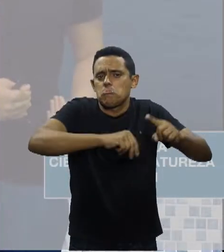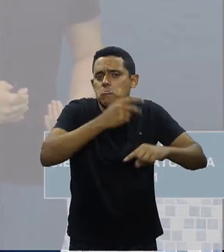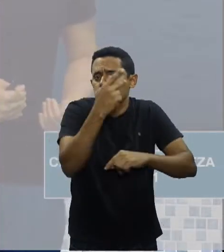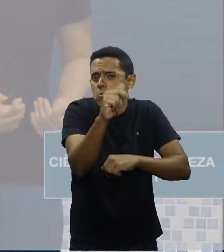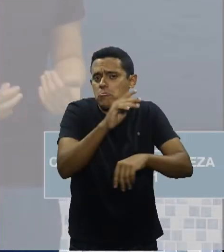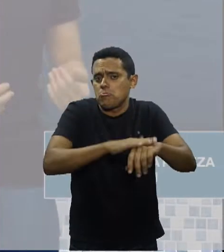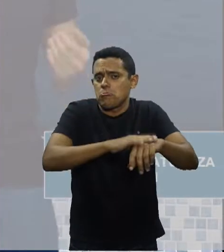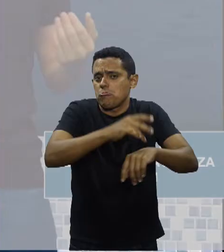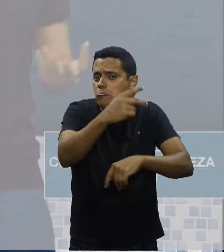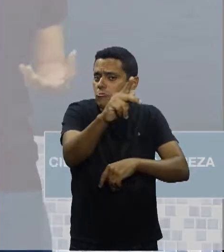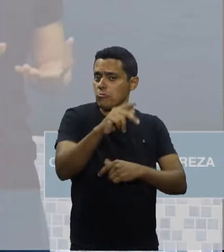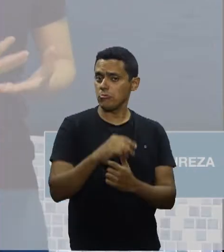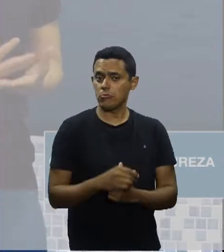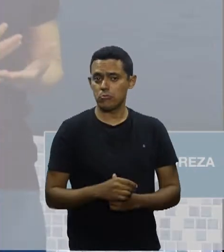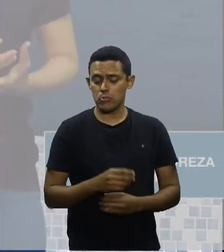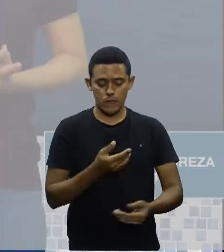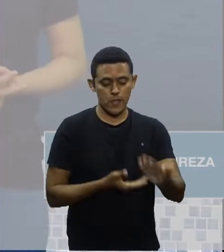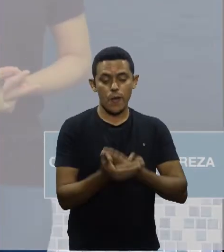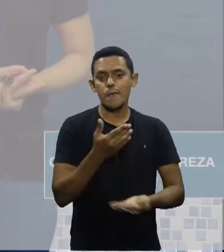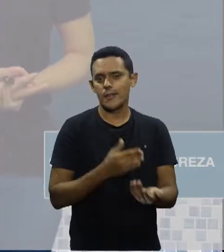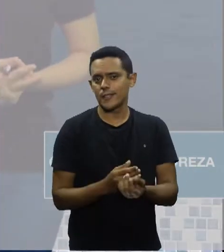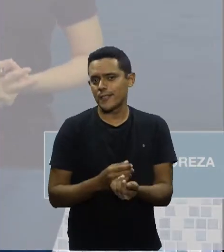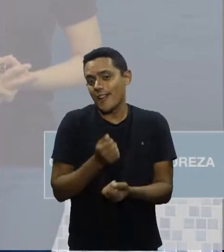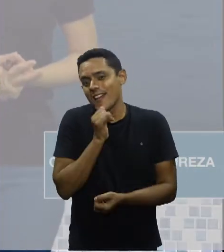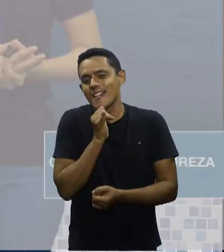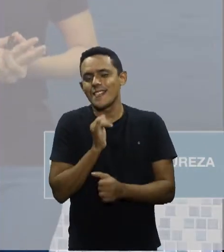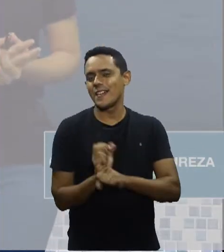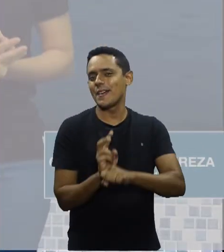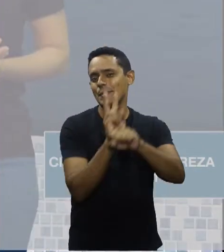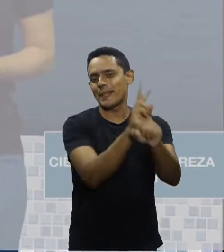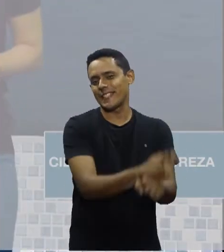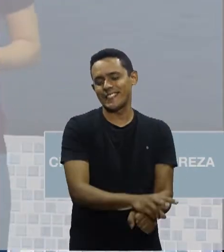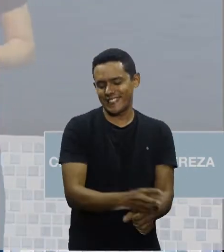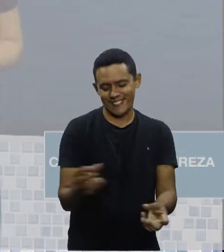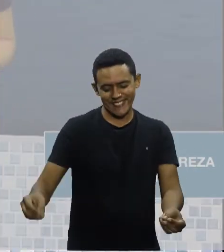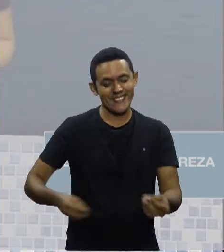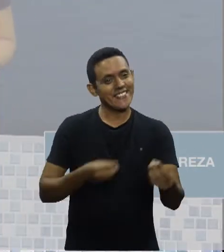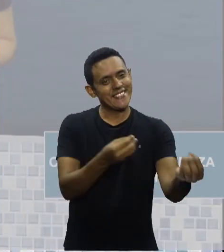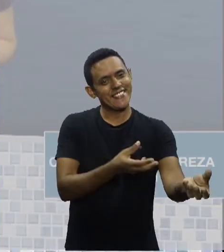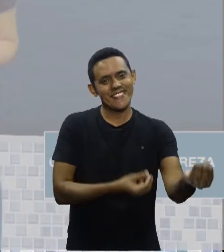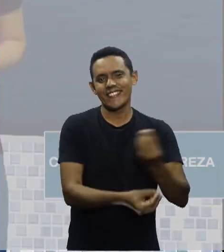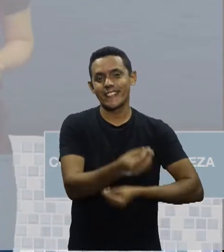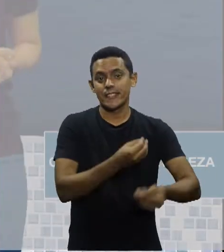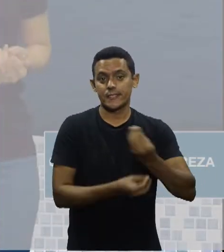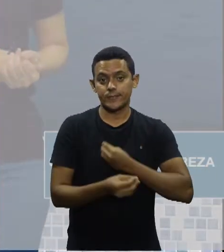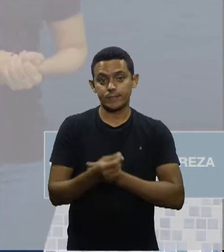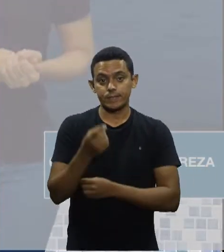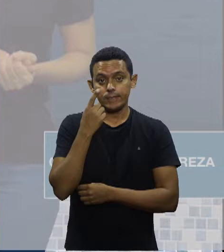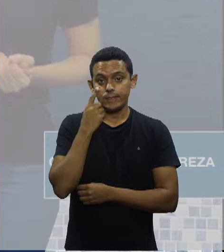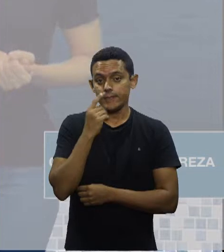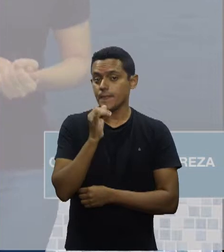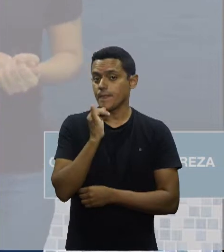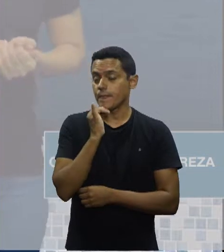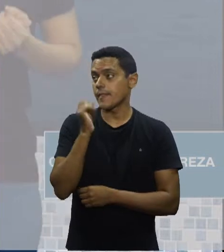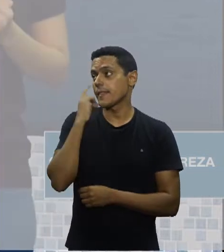coronavírus, que é não compartilhar objetos pessoais. Então, a gente vê a primeira imagem que está acima,